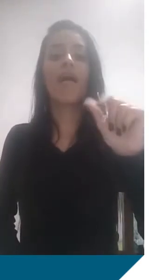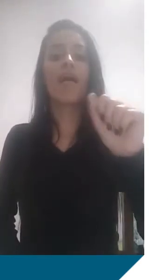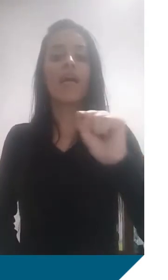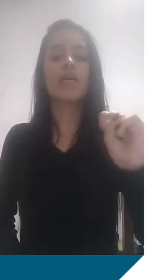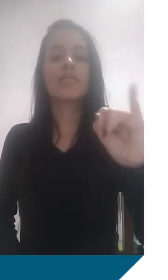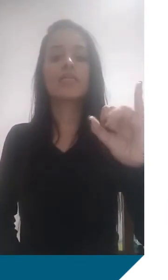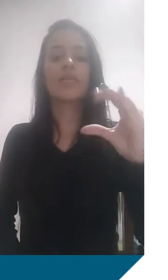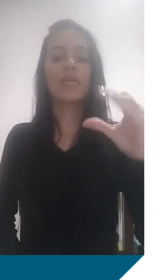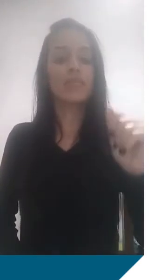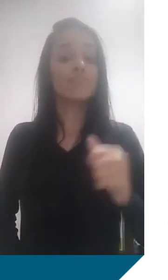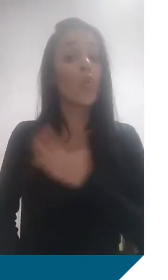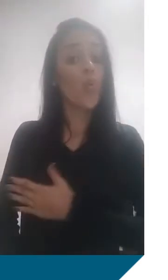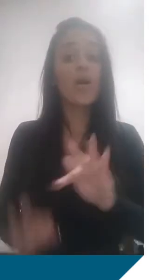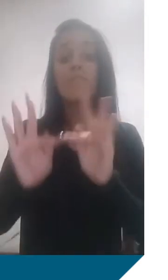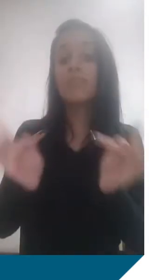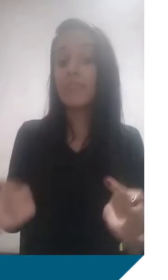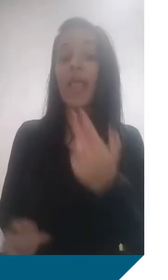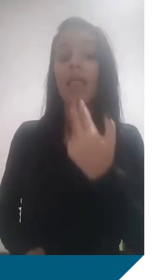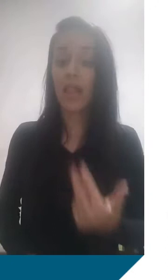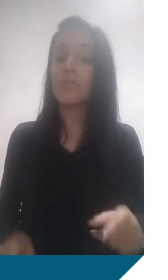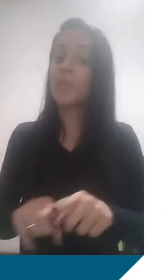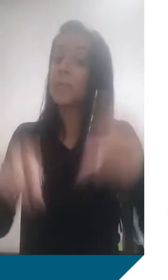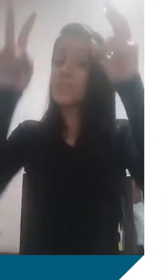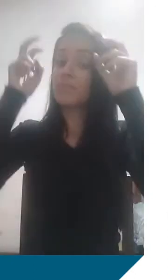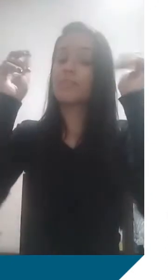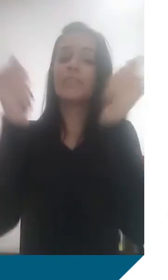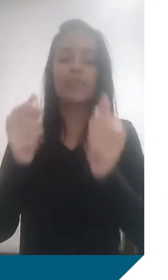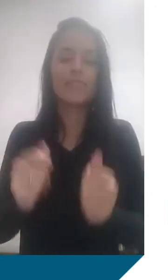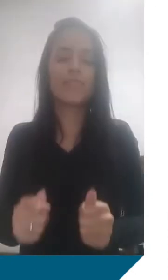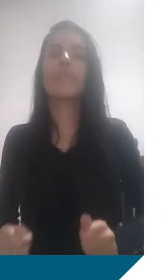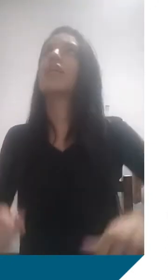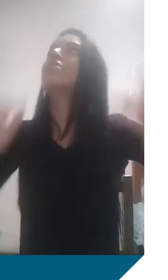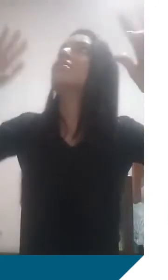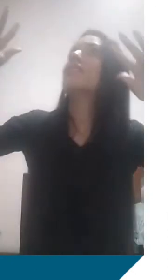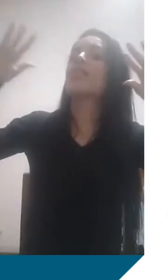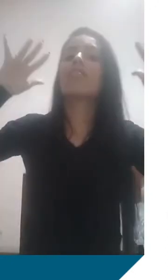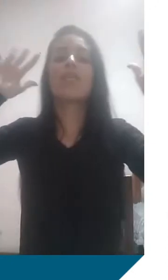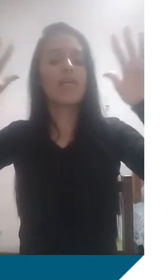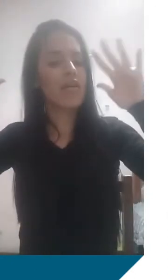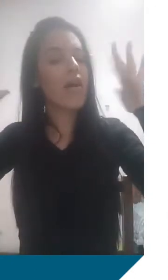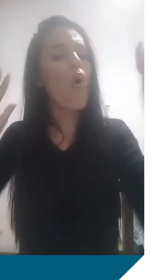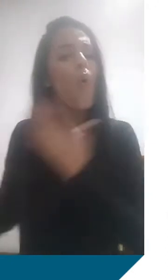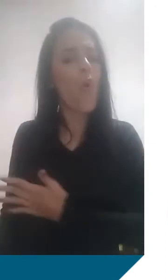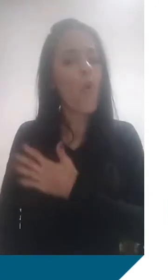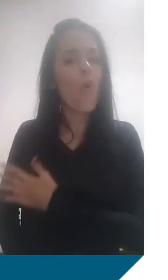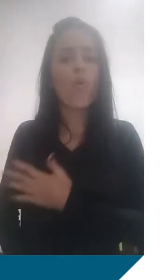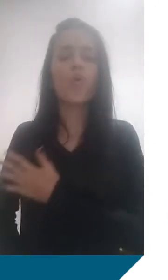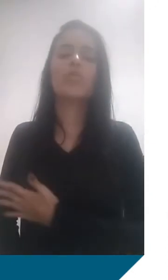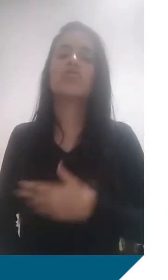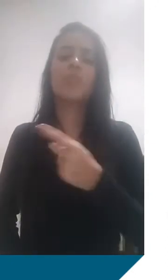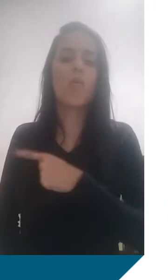simplicidade também na linguagem, percebia a arte como imaginação num estilo convencional, mais pastoril,